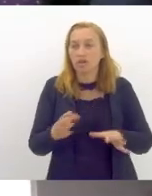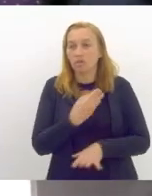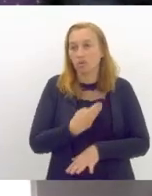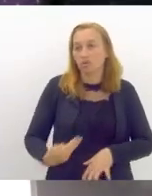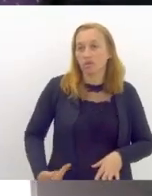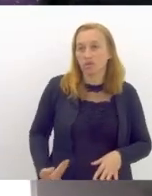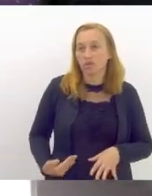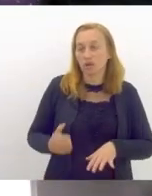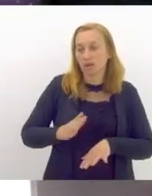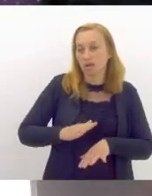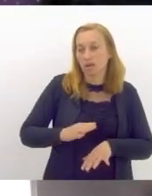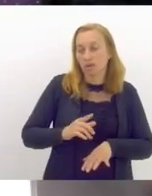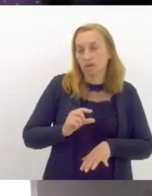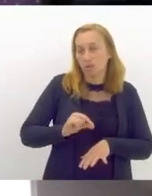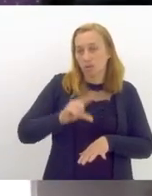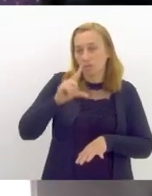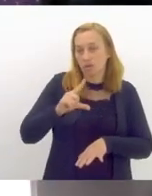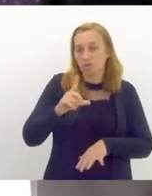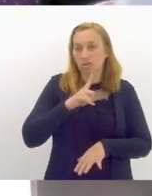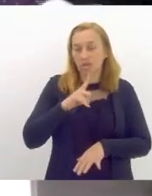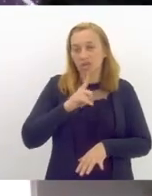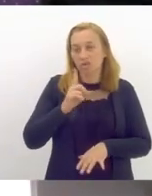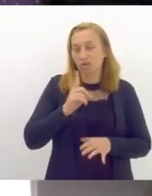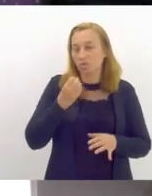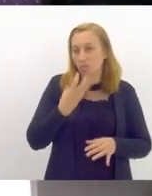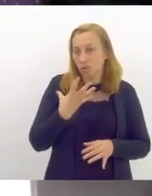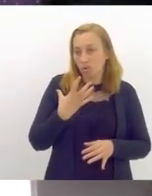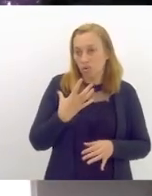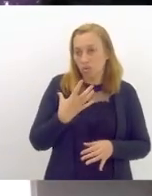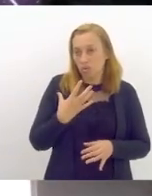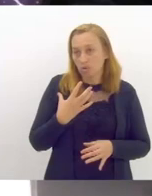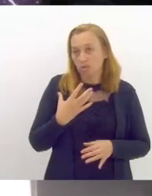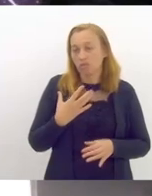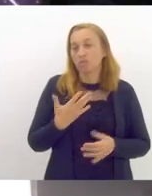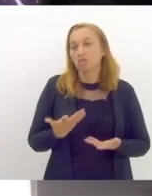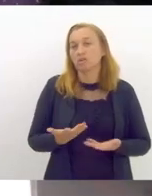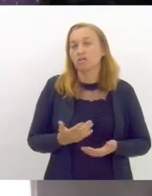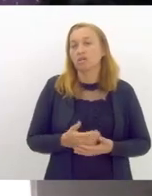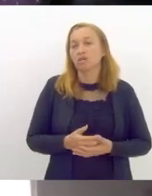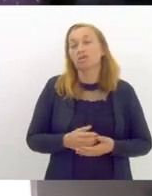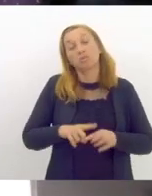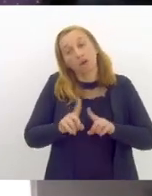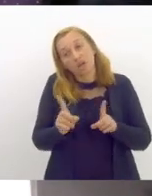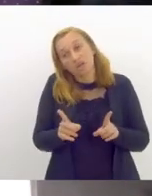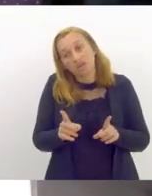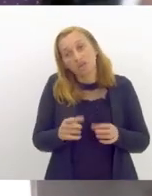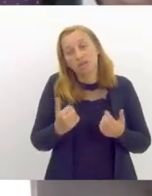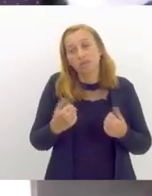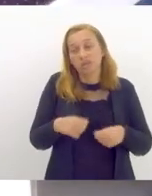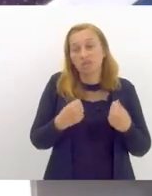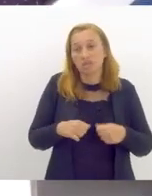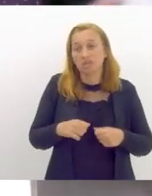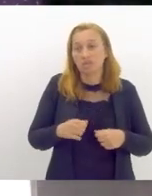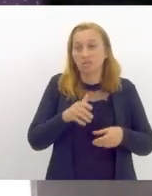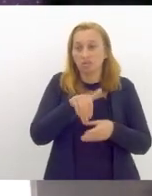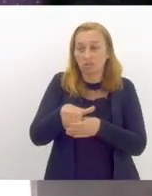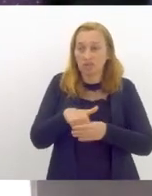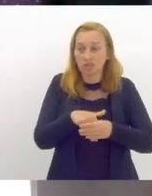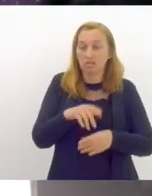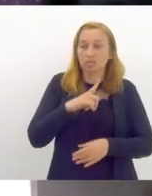aumentar que isso não é bom abrir mão do nosso processo legislativo a gente tem que enfrentar as votações